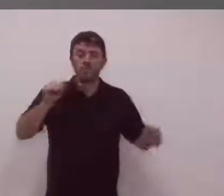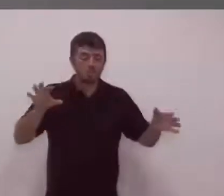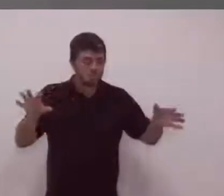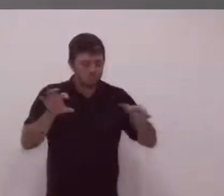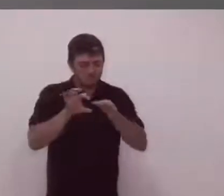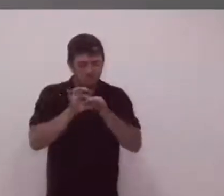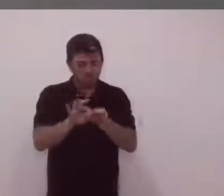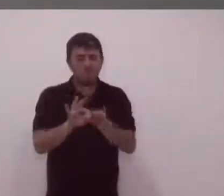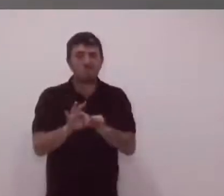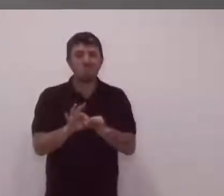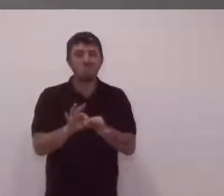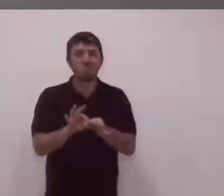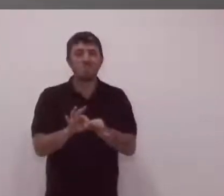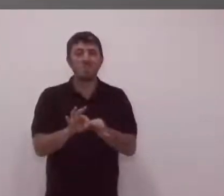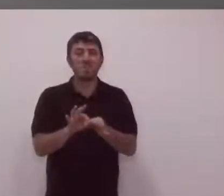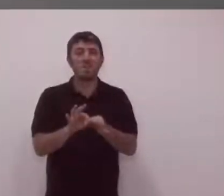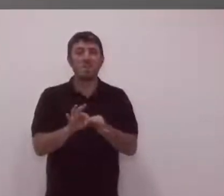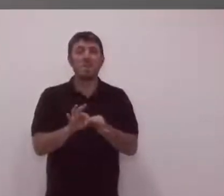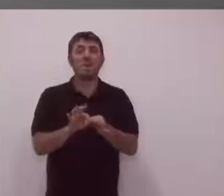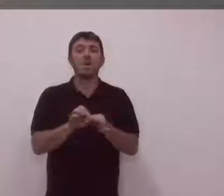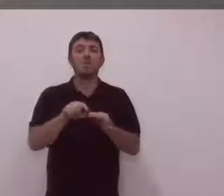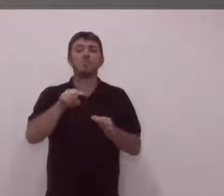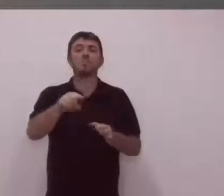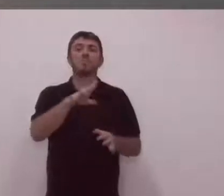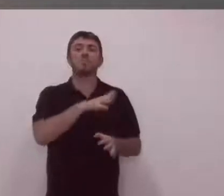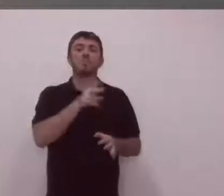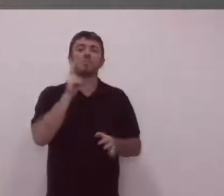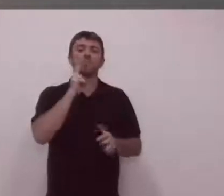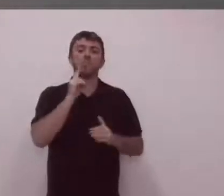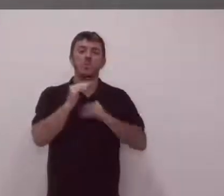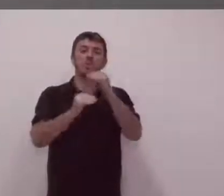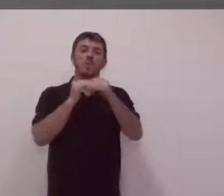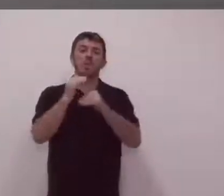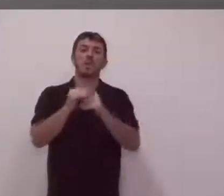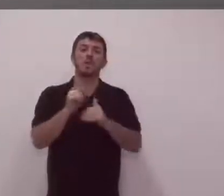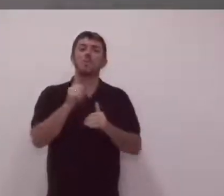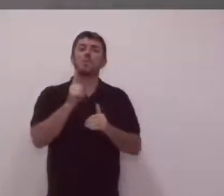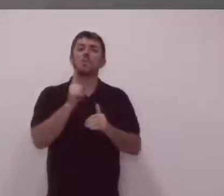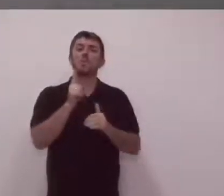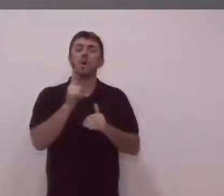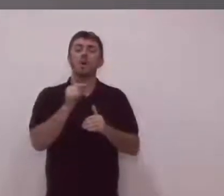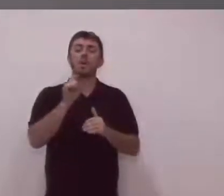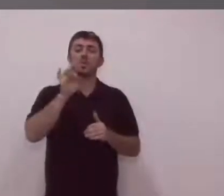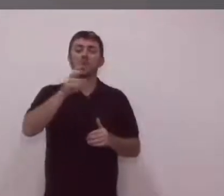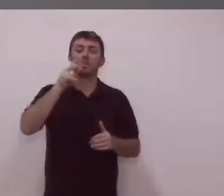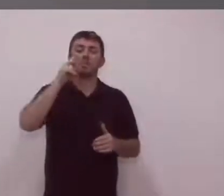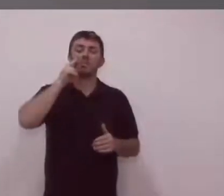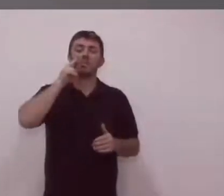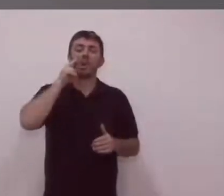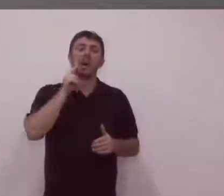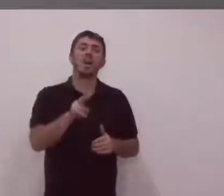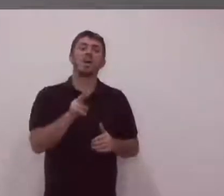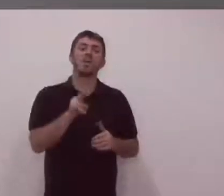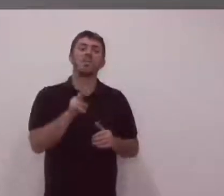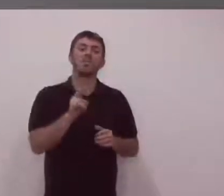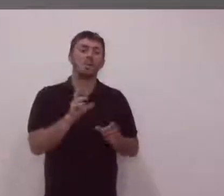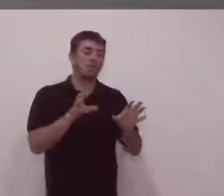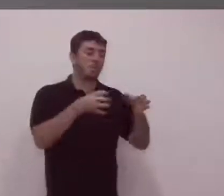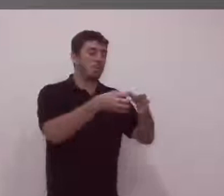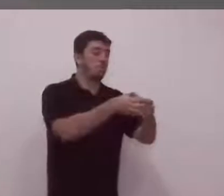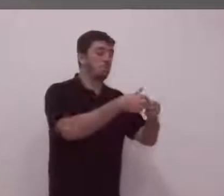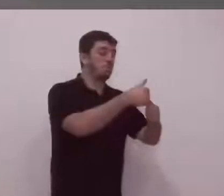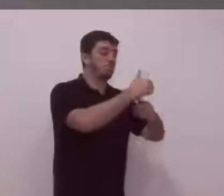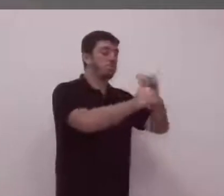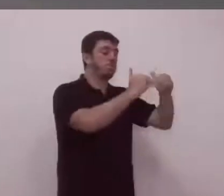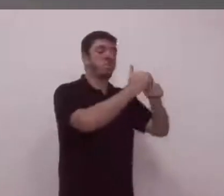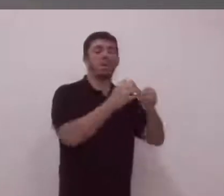para o bem da cidade não para o bem de alguns ou para satisfazer os desejos de alguns ou para começar a